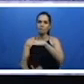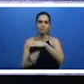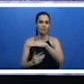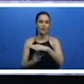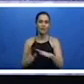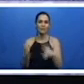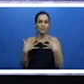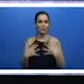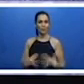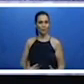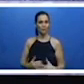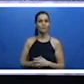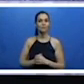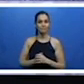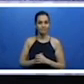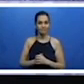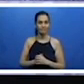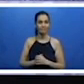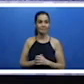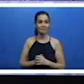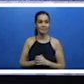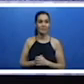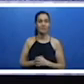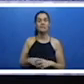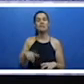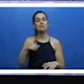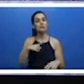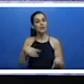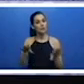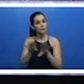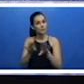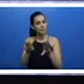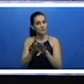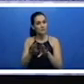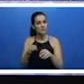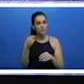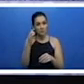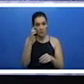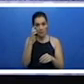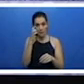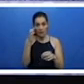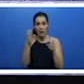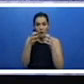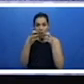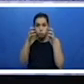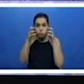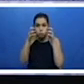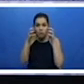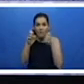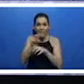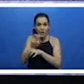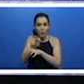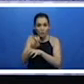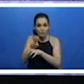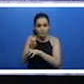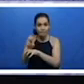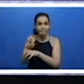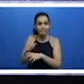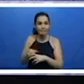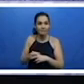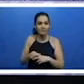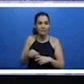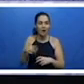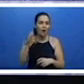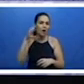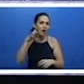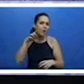penetração de substâncias. Nós temos também glândulas venenosas, que podemos observar aqui nesse ponto,